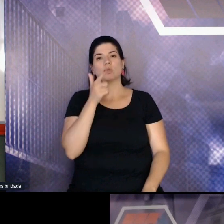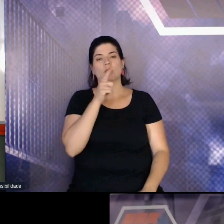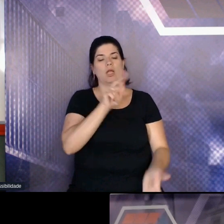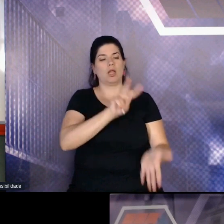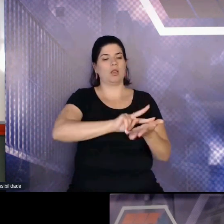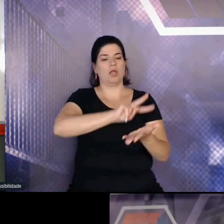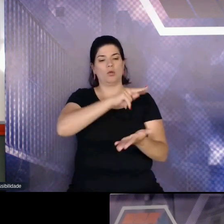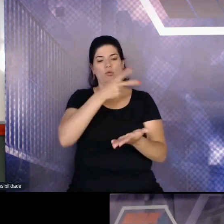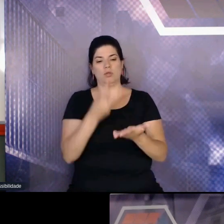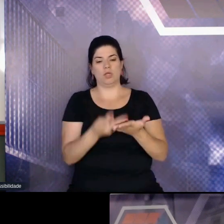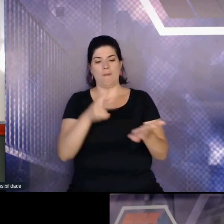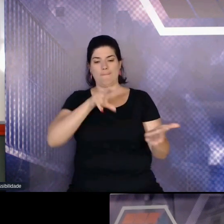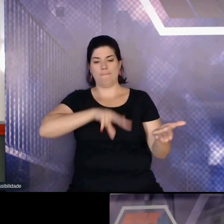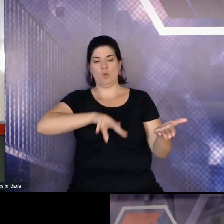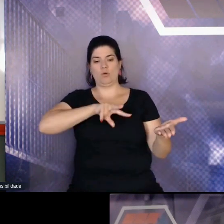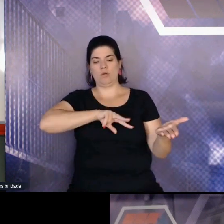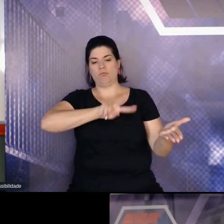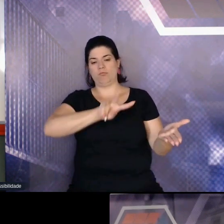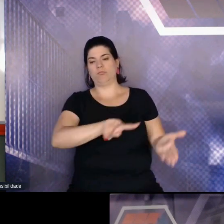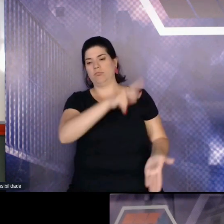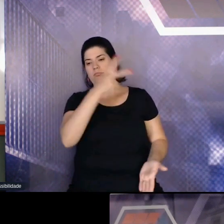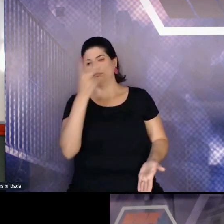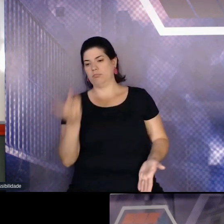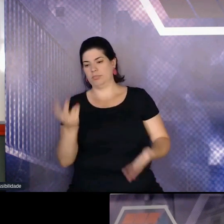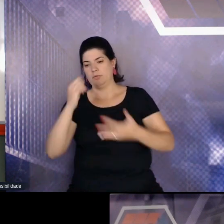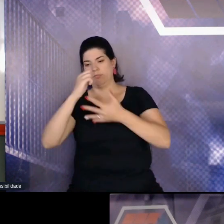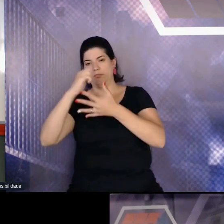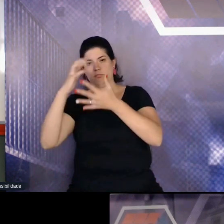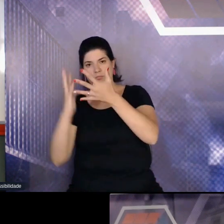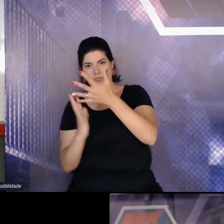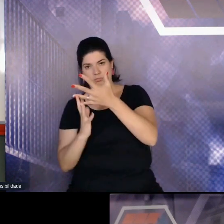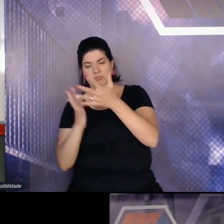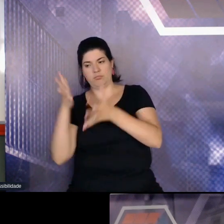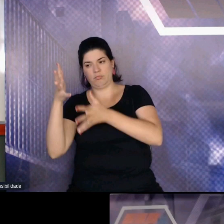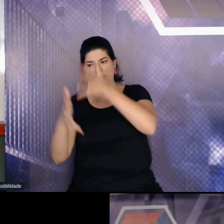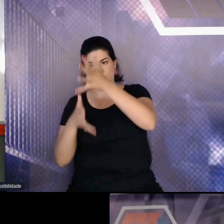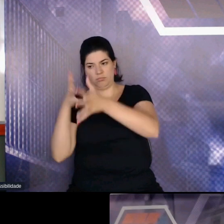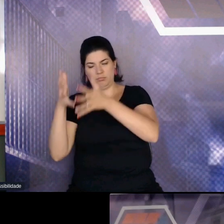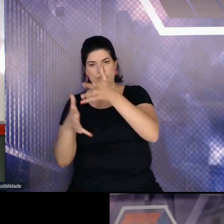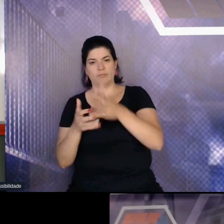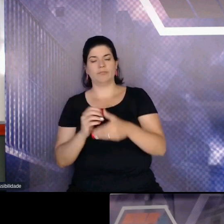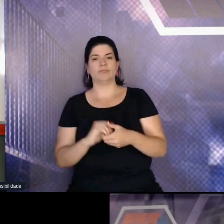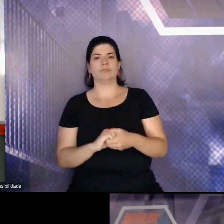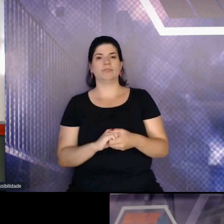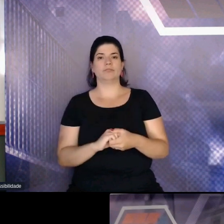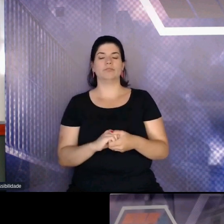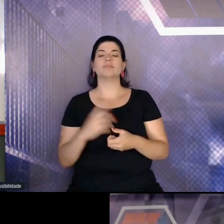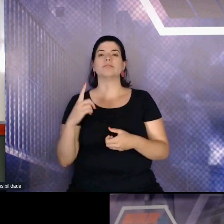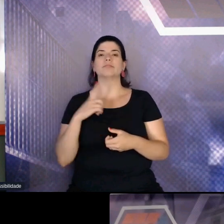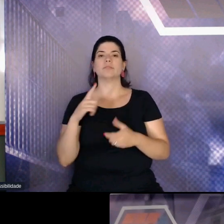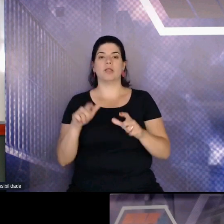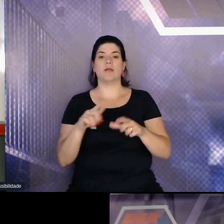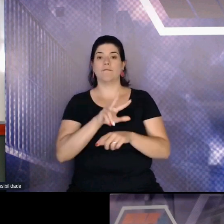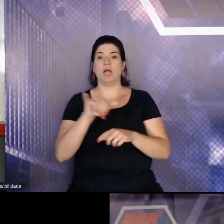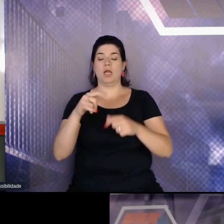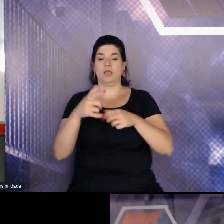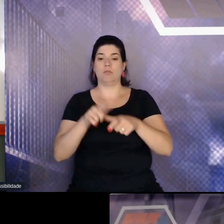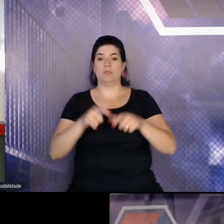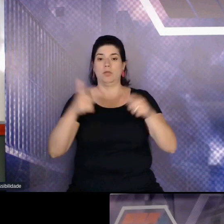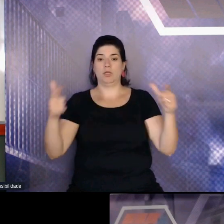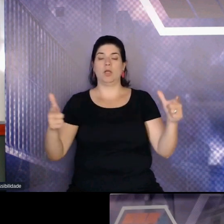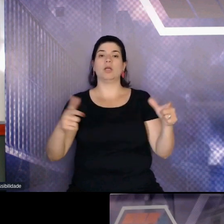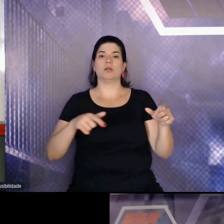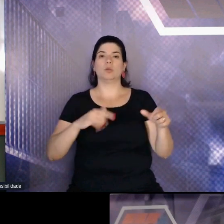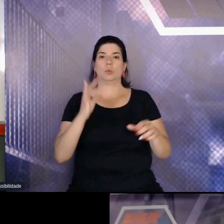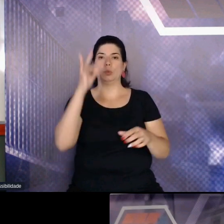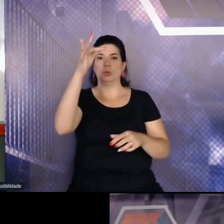do português para a língua brasileira de sinais, e atualmente a gente está expandindo aí do inglês